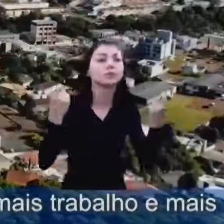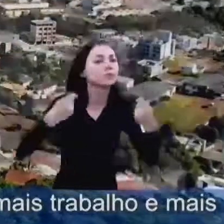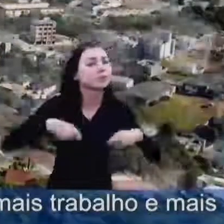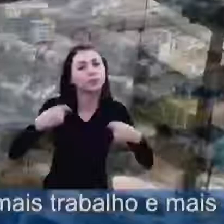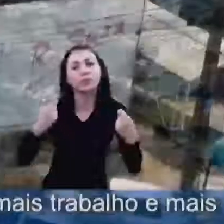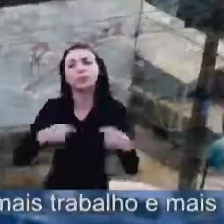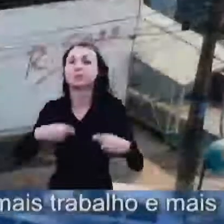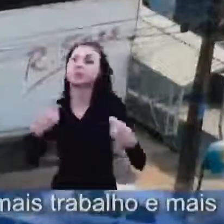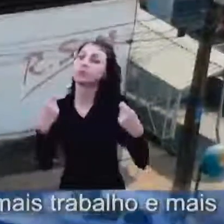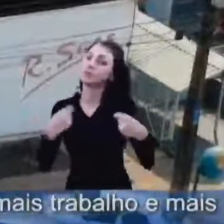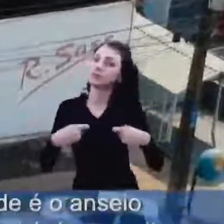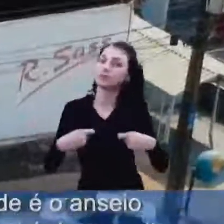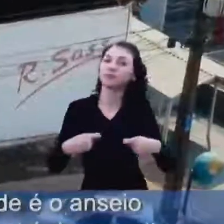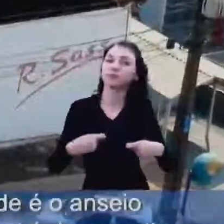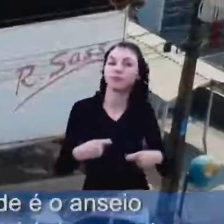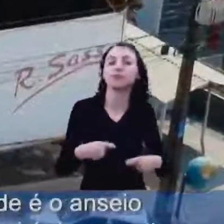precisa.